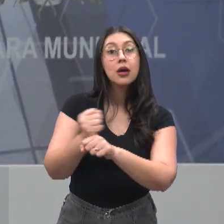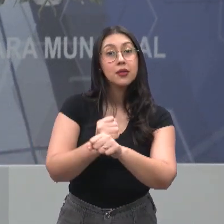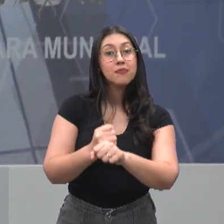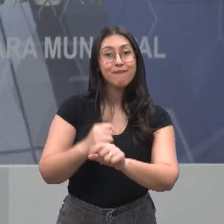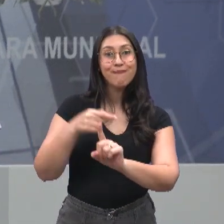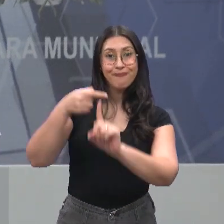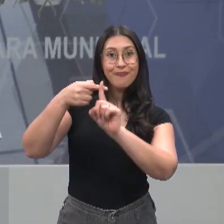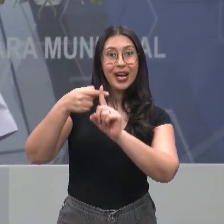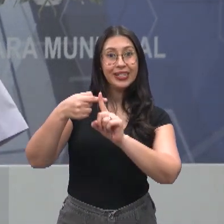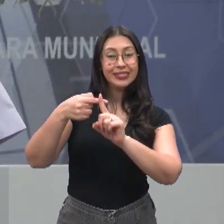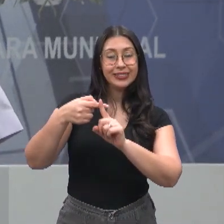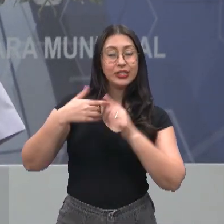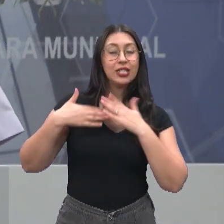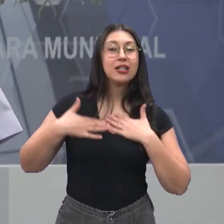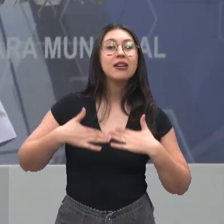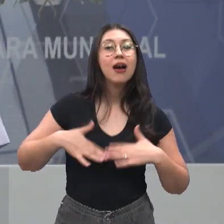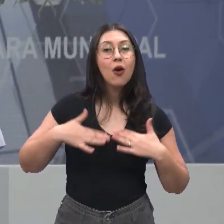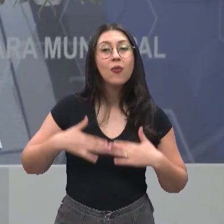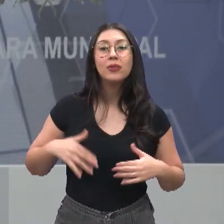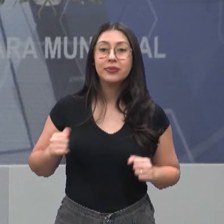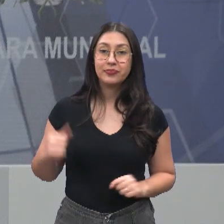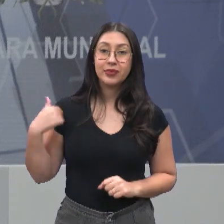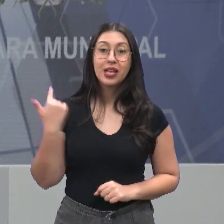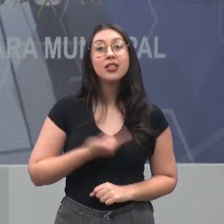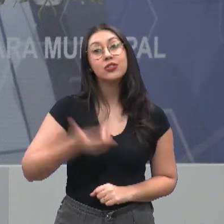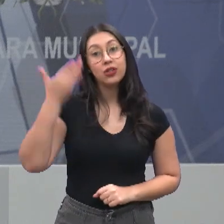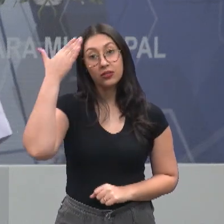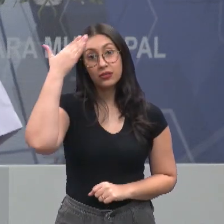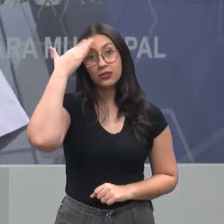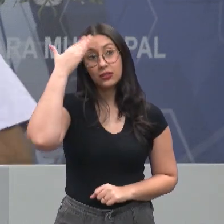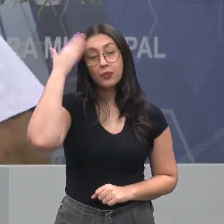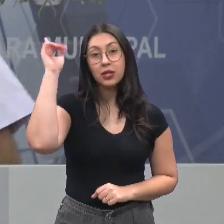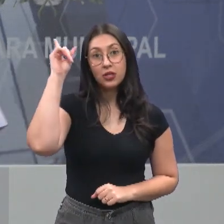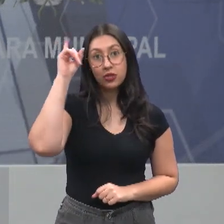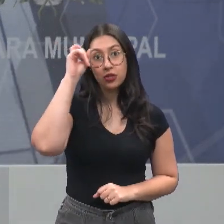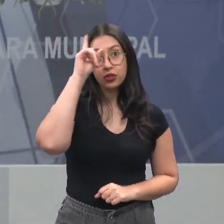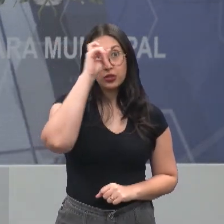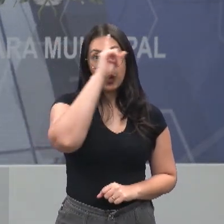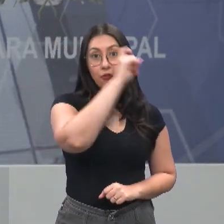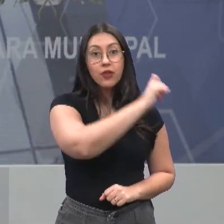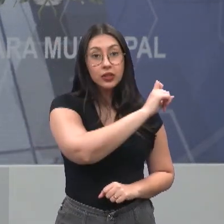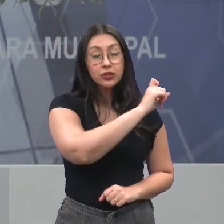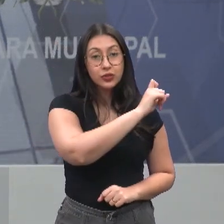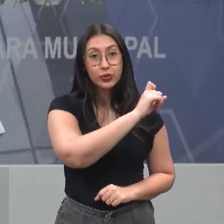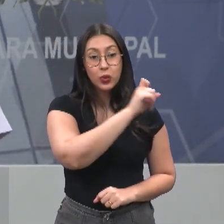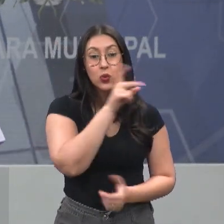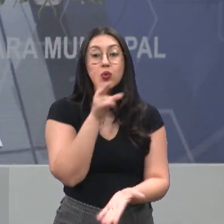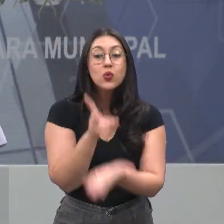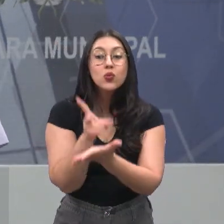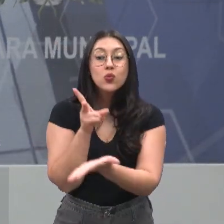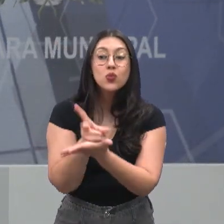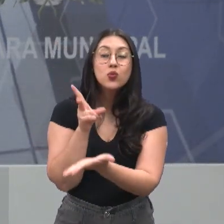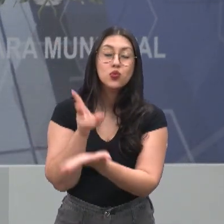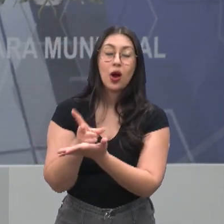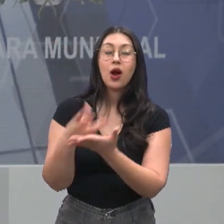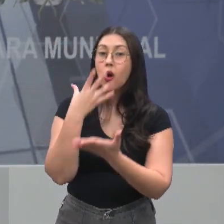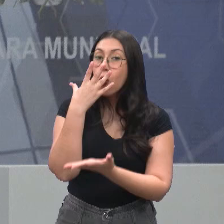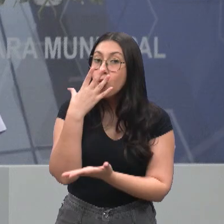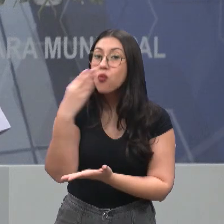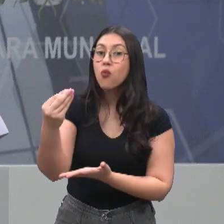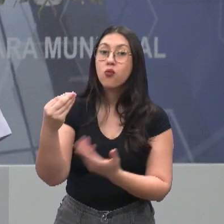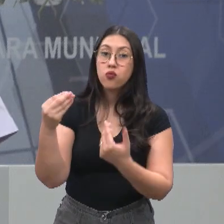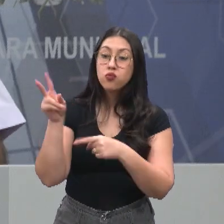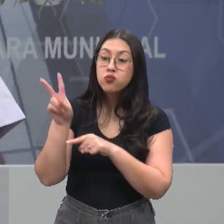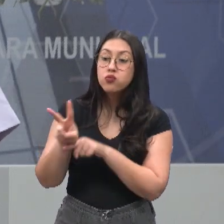gente sabe a dificuldade que todos têm em manter esse veículo, em cuidar desse veículo.